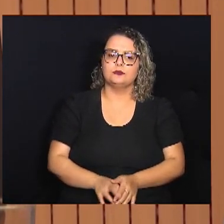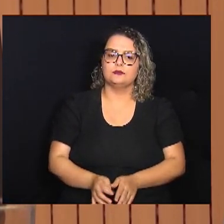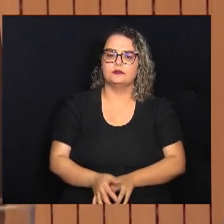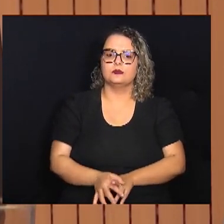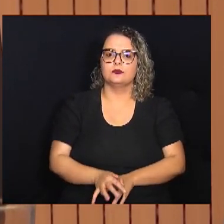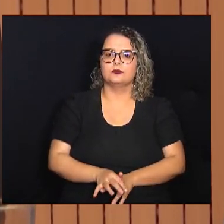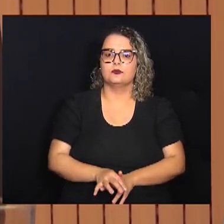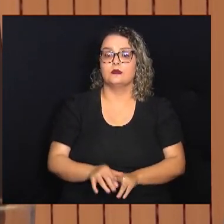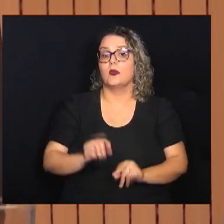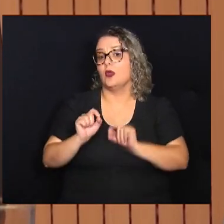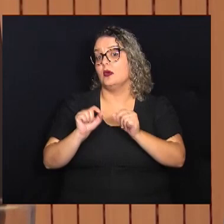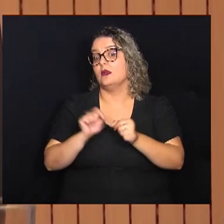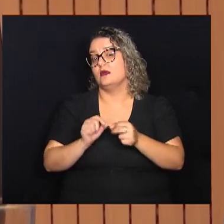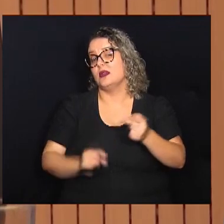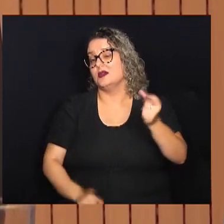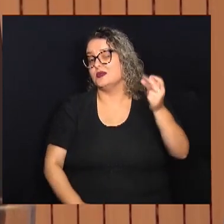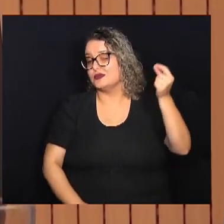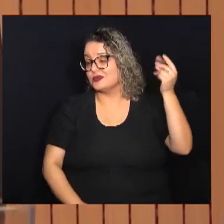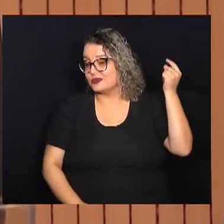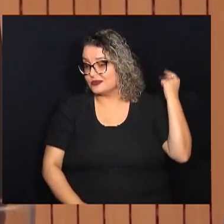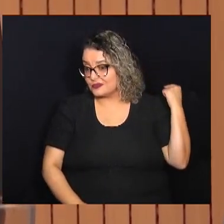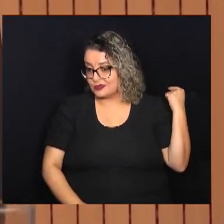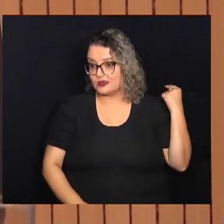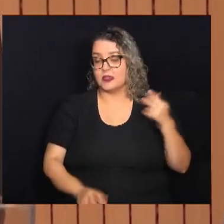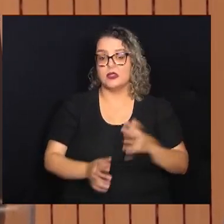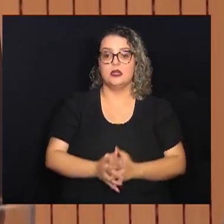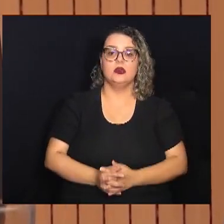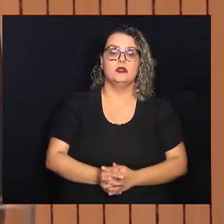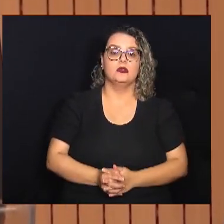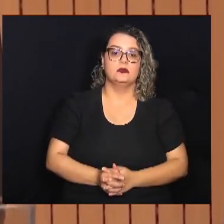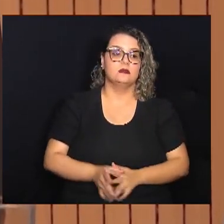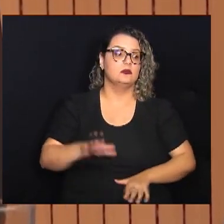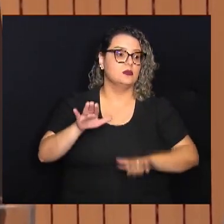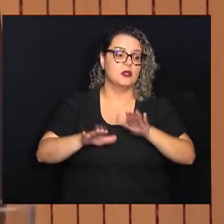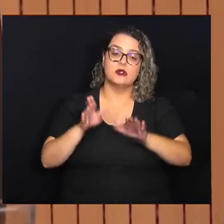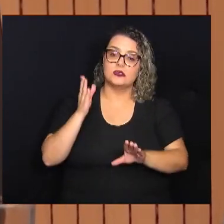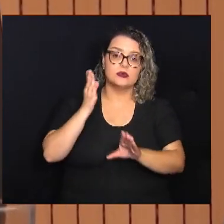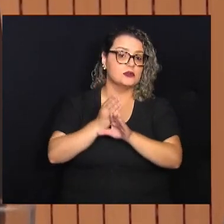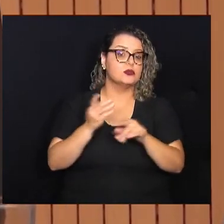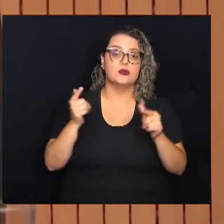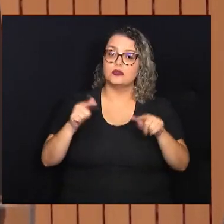gente pegou a parte da justificativa e deu